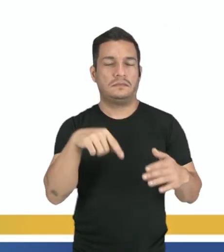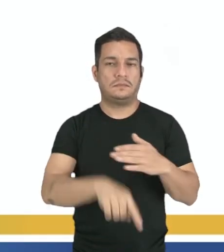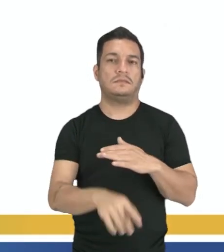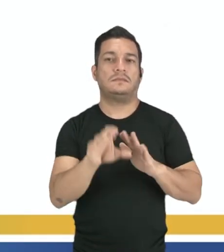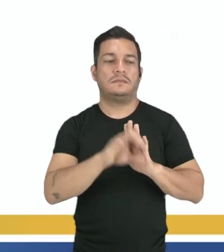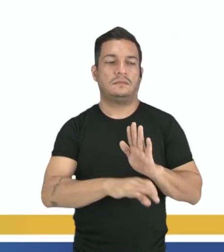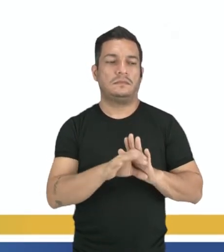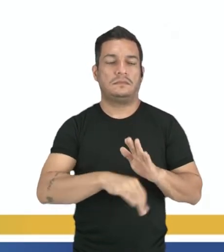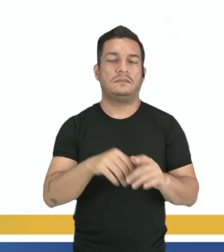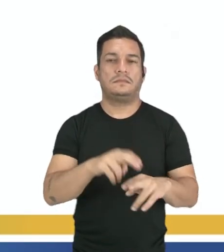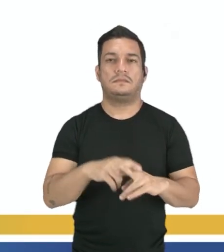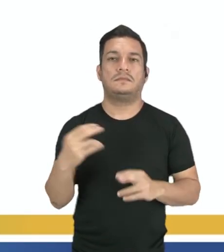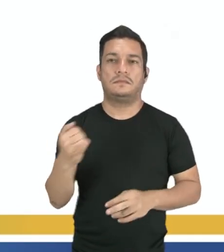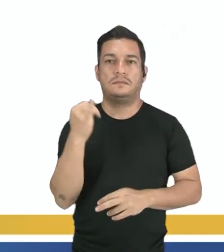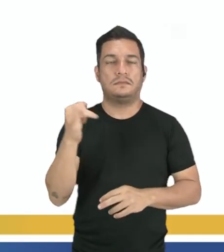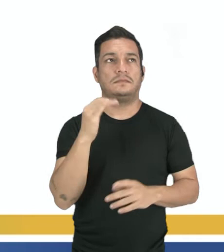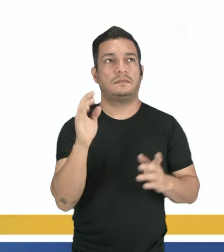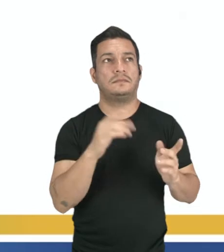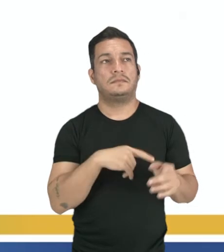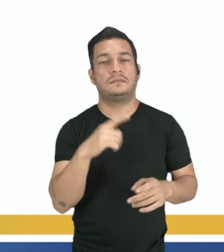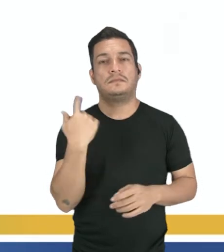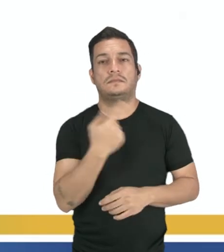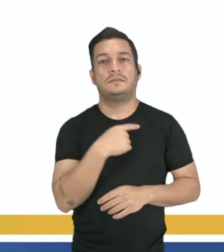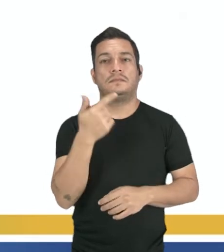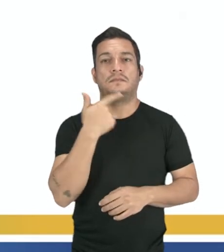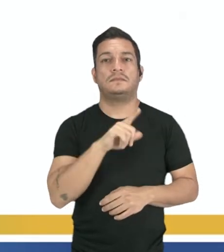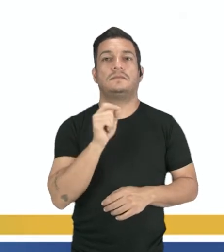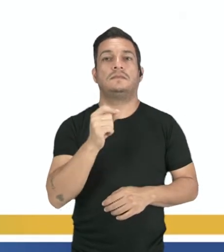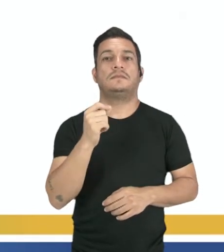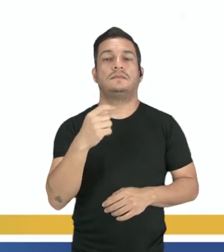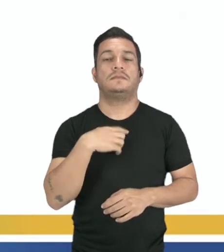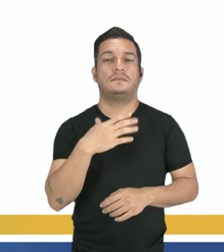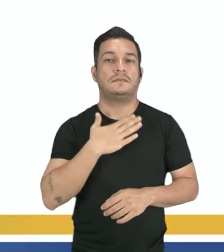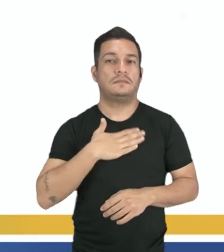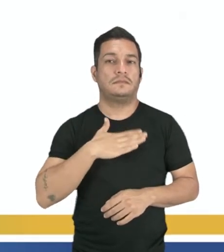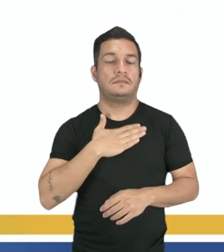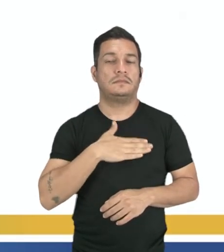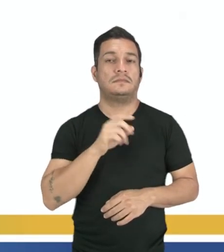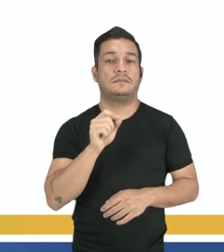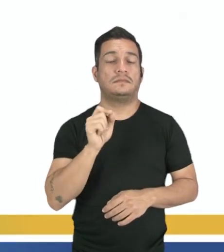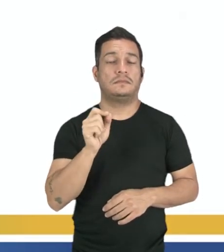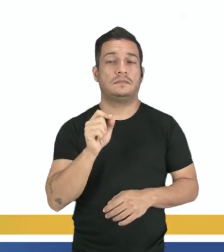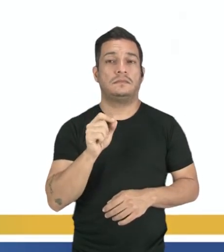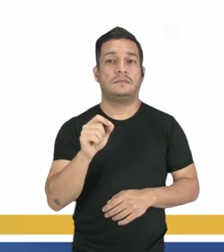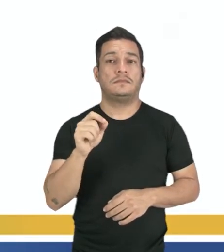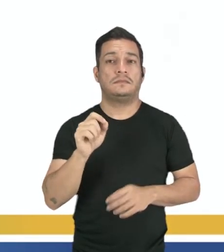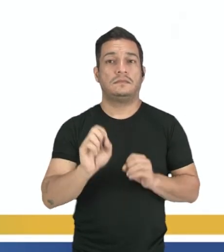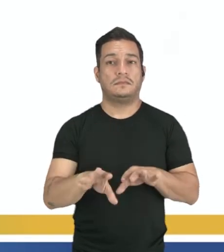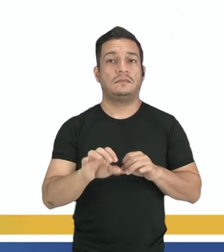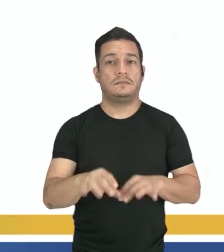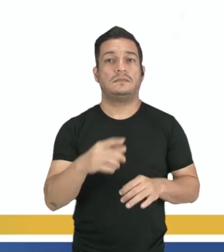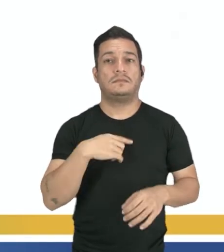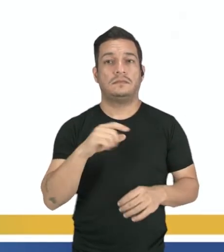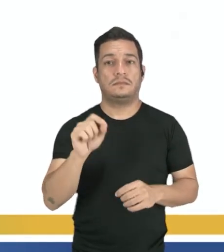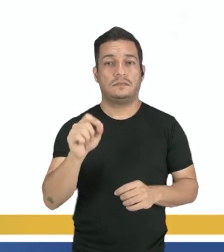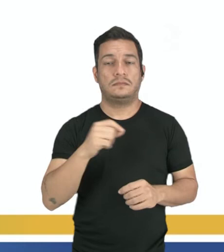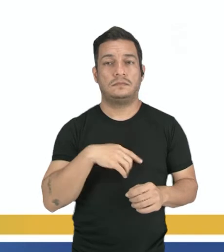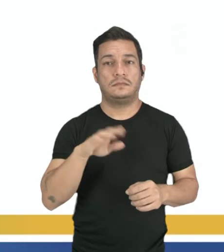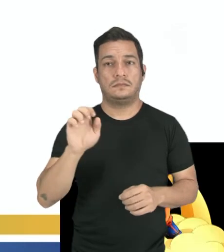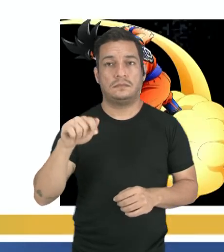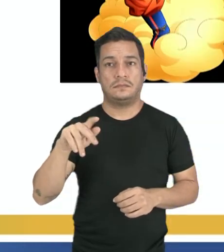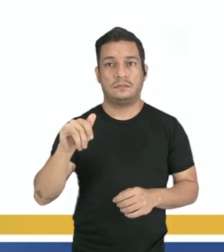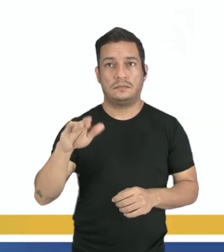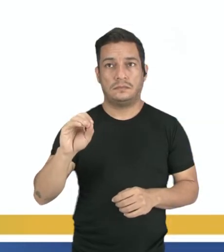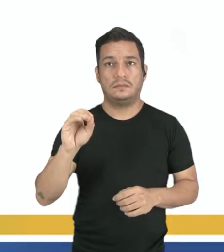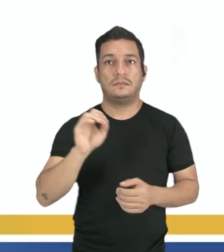isso é importante, a partir de então, a gente conseguir se sentir confortável trabalhando aqui com a parte de